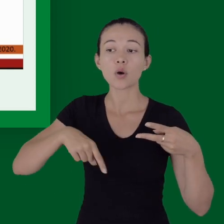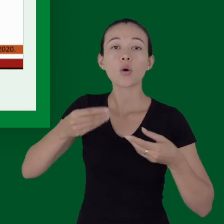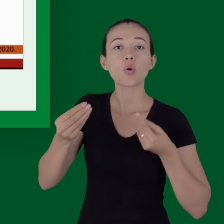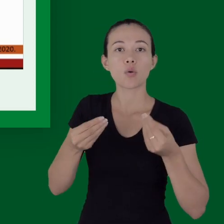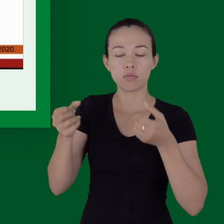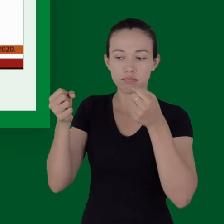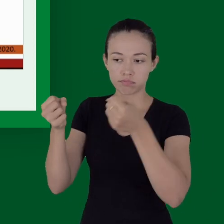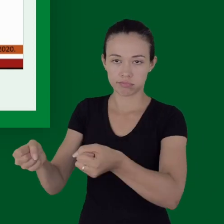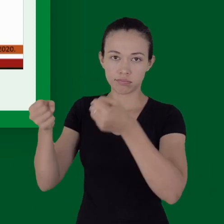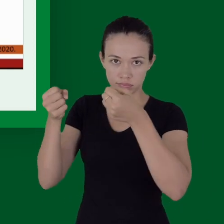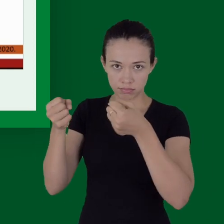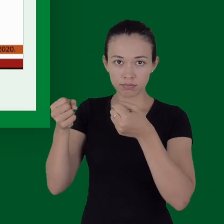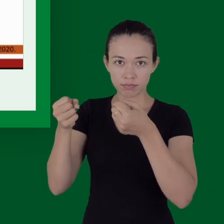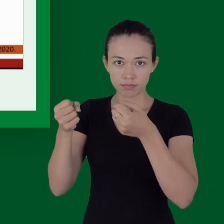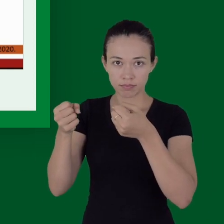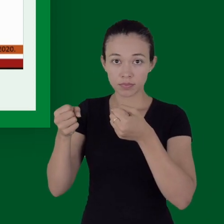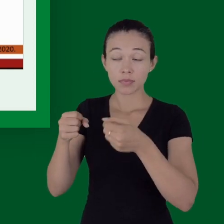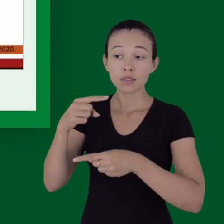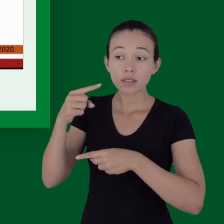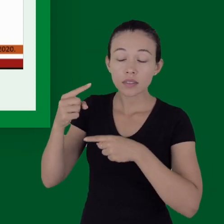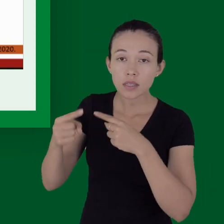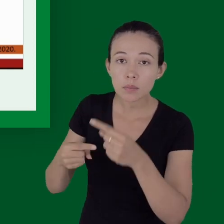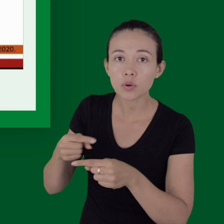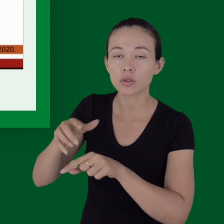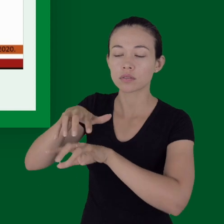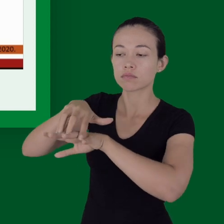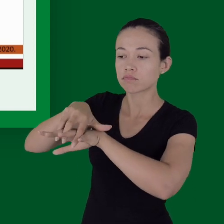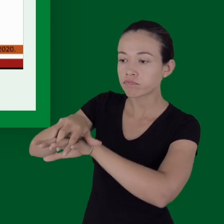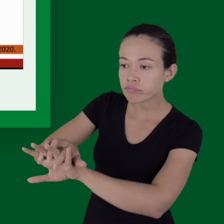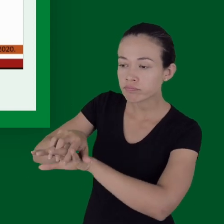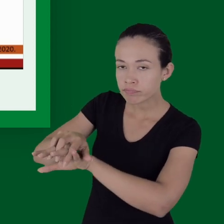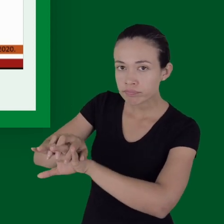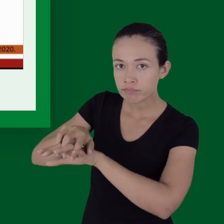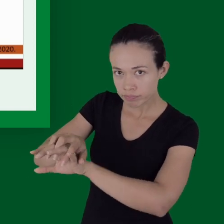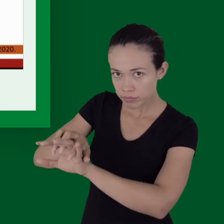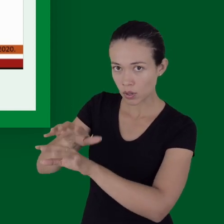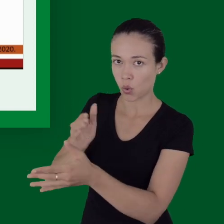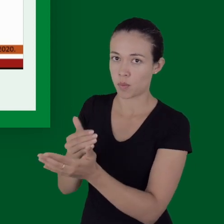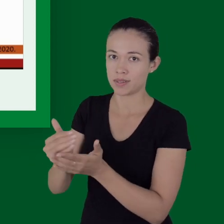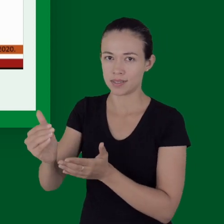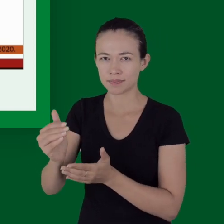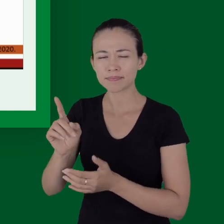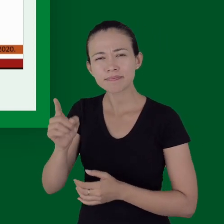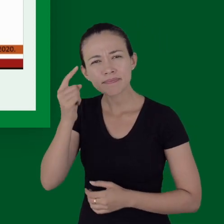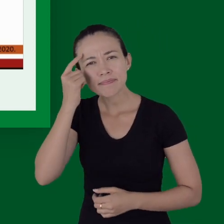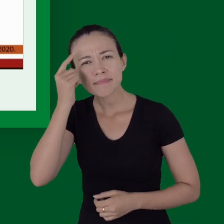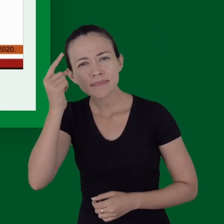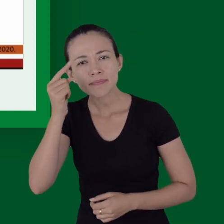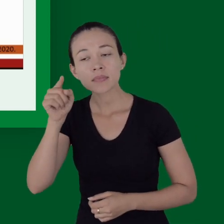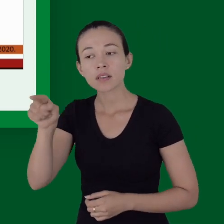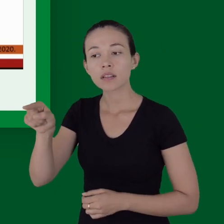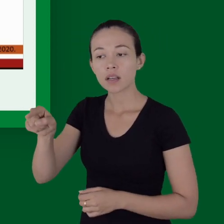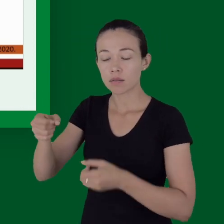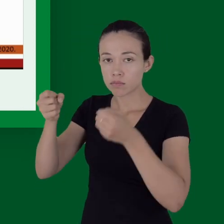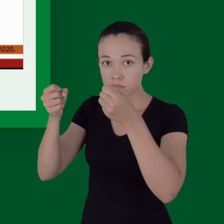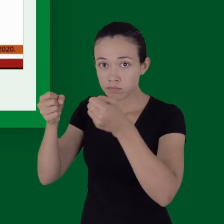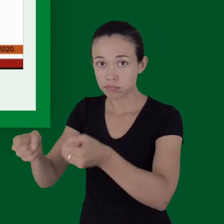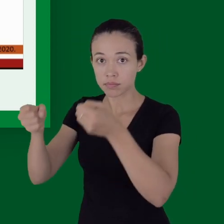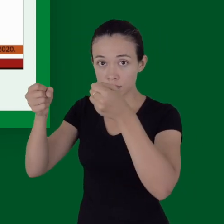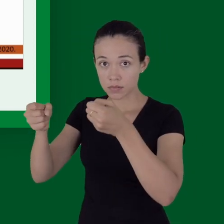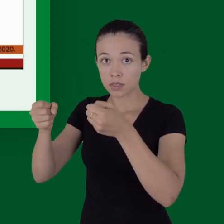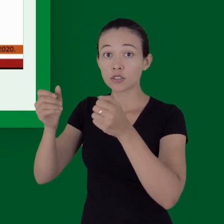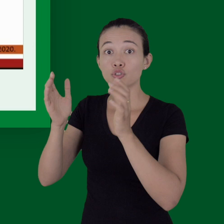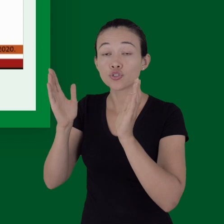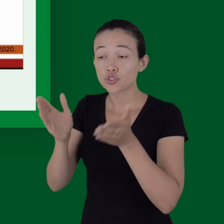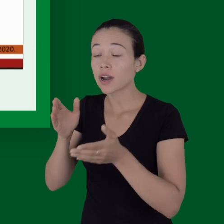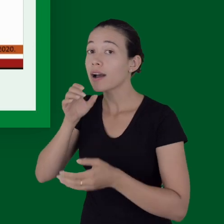gente vai dar o choque e, em seguida, reiniciar a compressão. A gente tem que lembrar que, sempre que a gente der o choque,